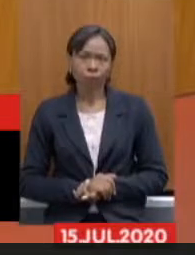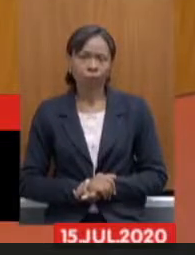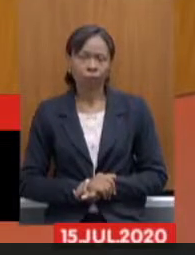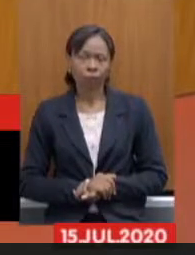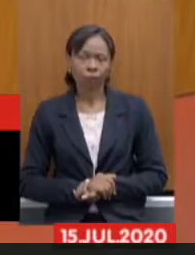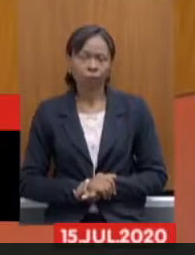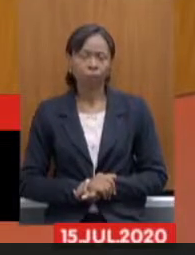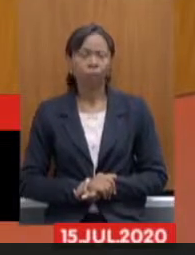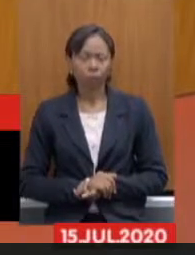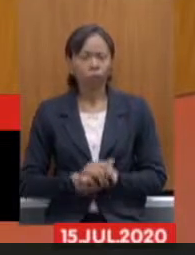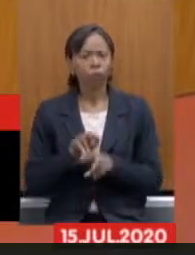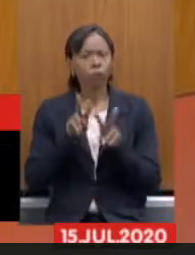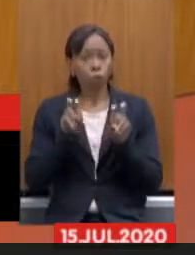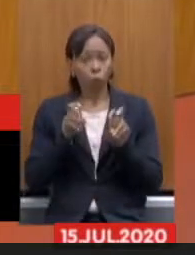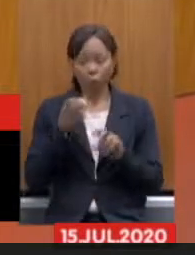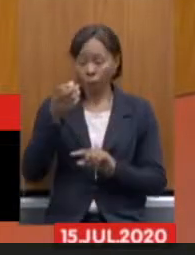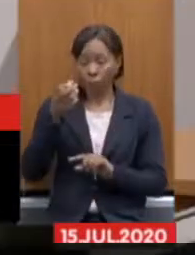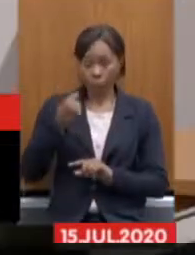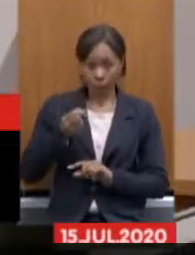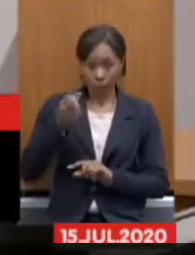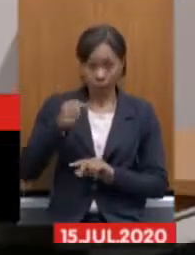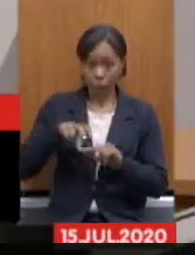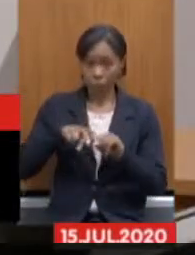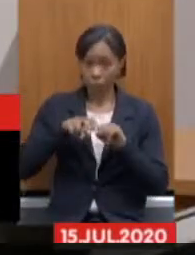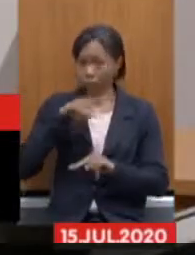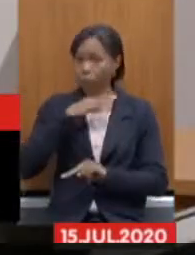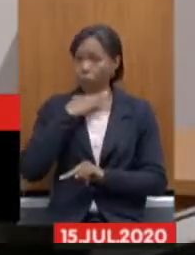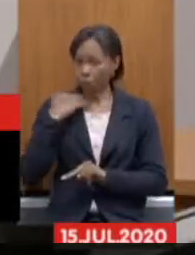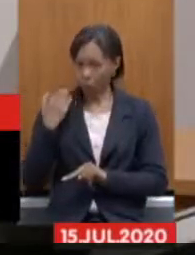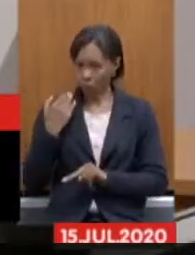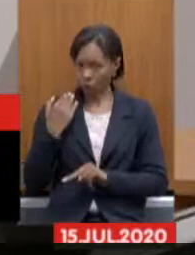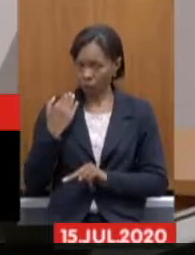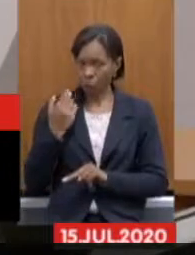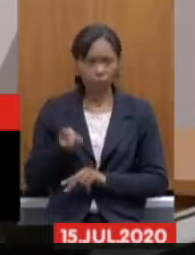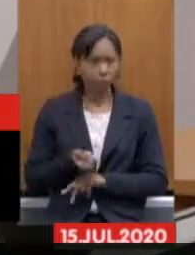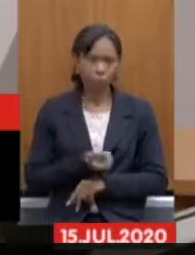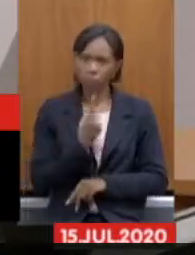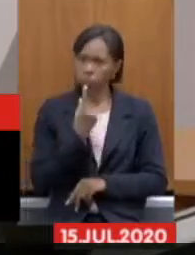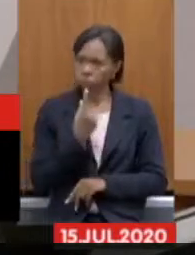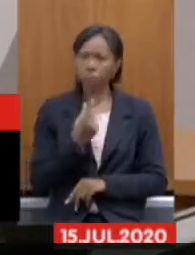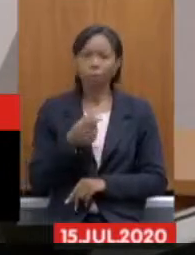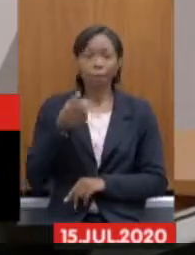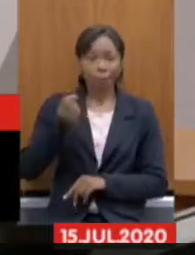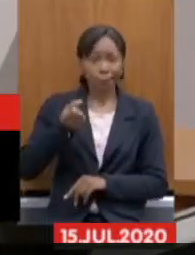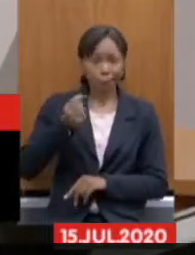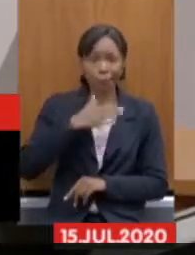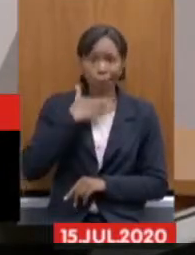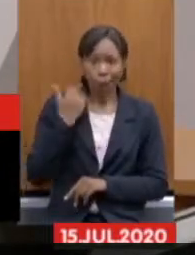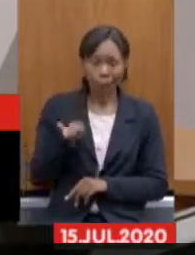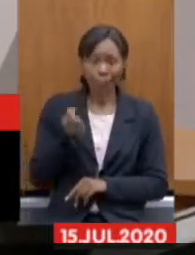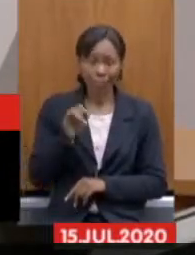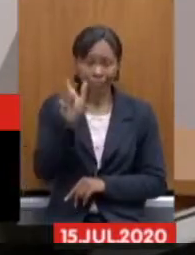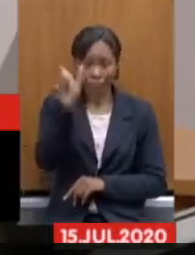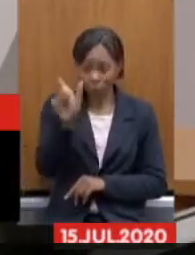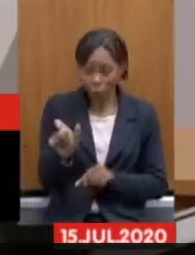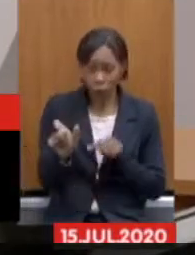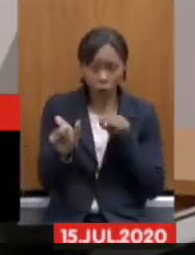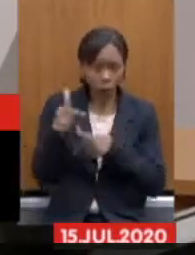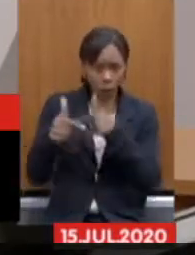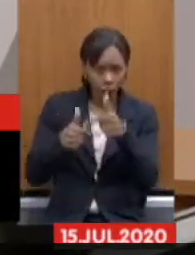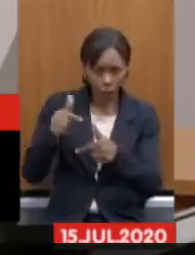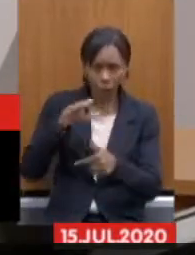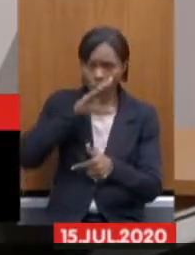e a pensão por morte outra coisa absurda atenção por morte chamamos atenção para a hipótese de o servidor vir a falecer